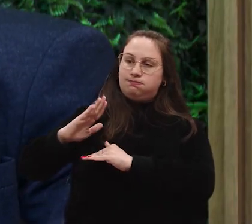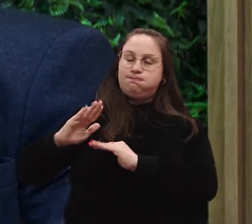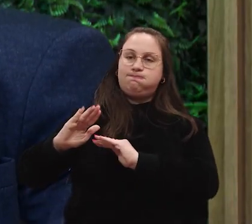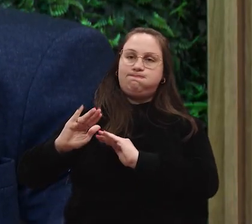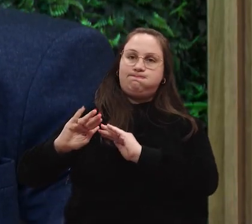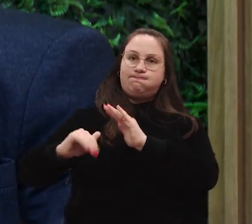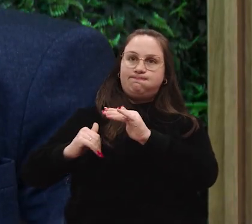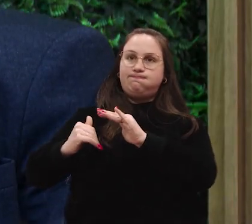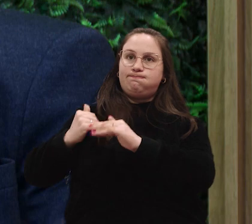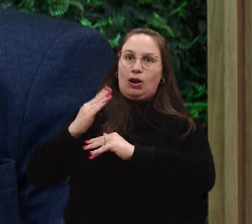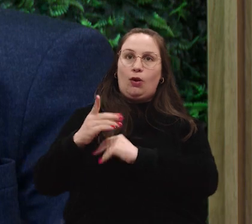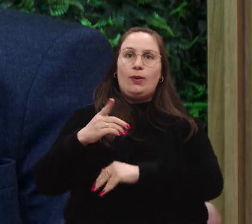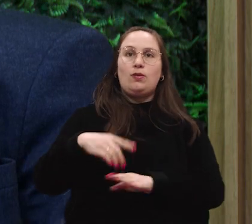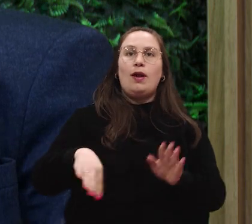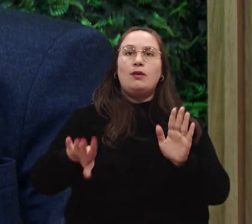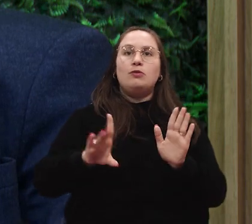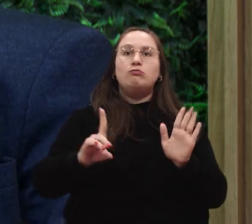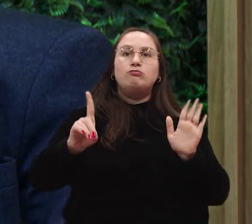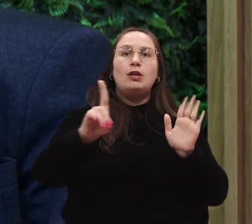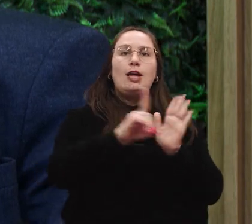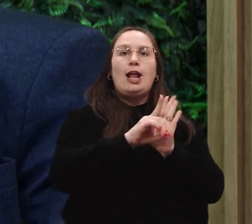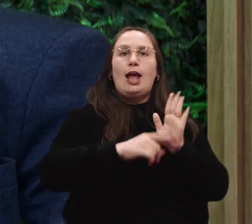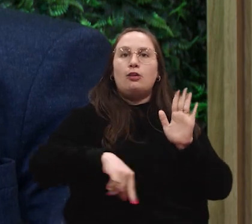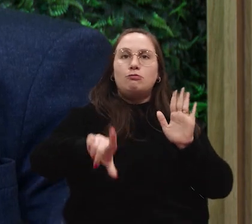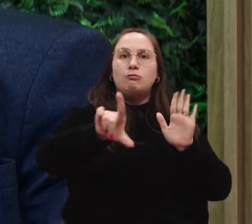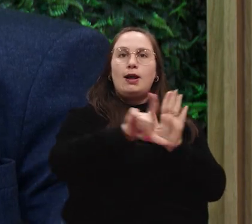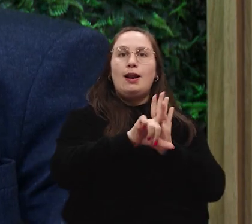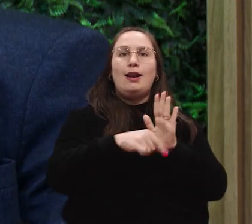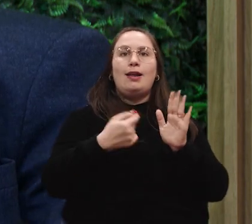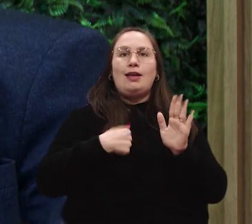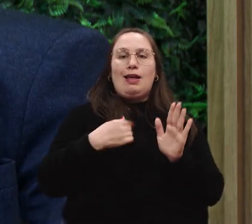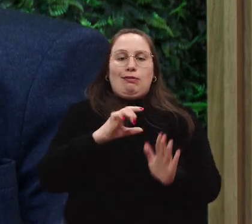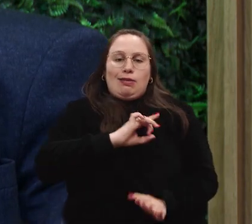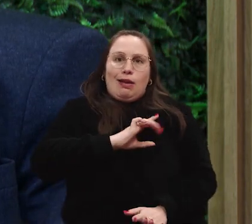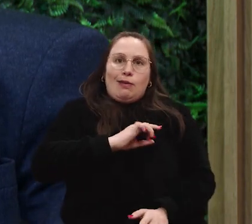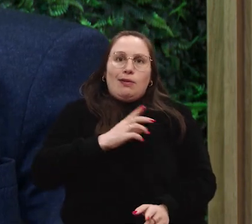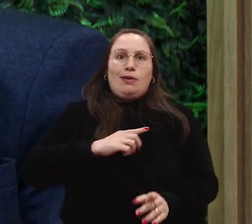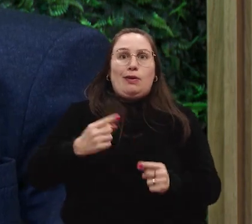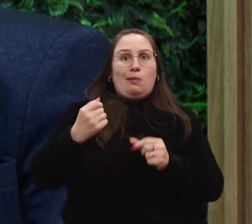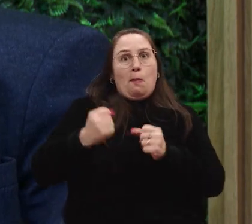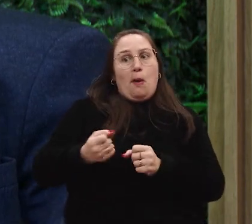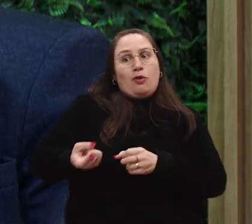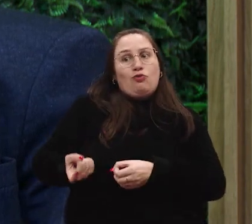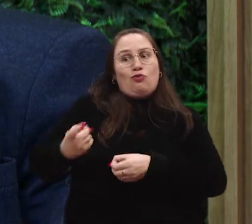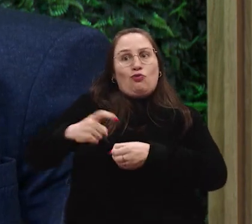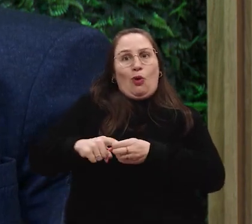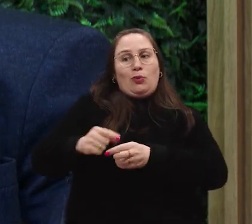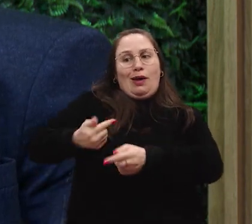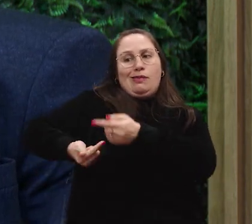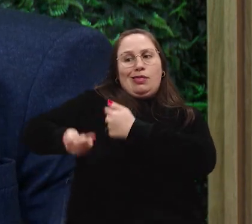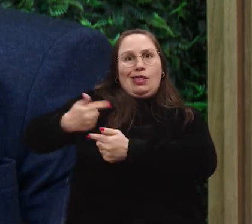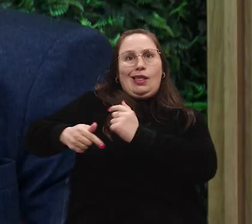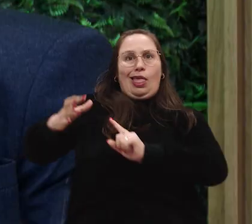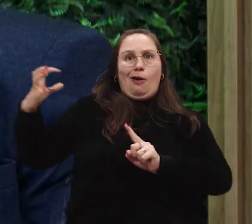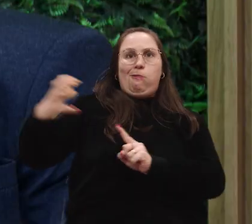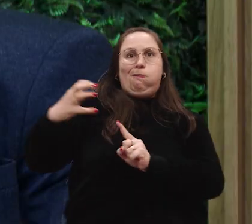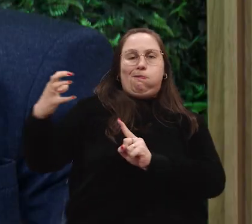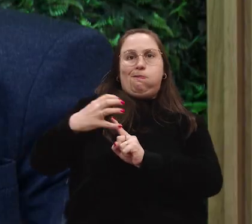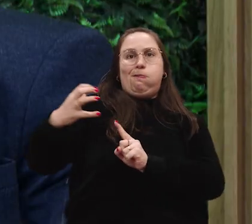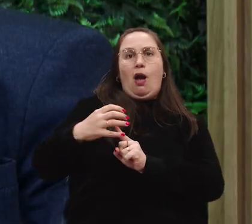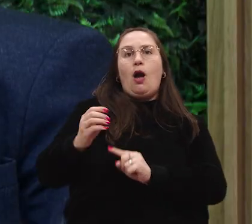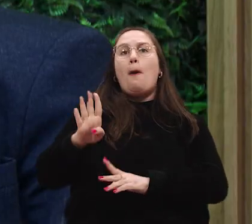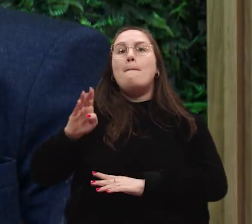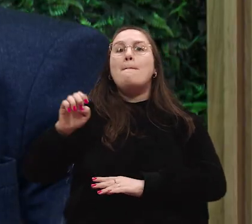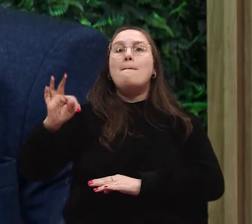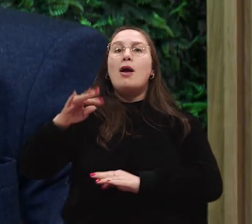evoluiu. E quando sai algum decreto, alguma lei, eu tenho medo às vezes também. Que às vezes pode retroceder, que tem muita pressão. Quanto as